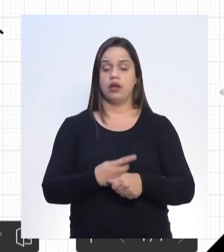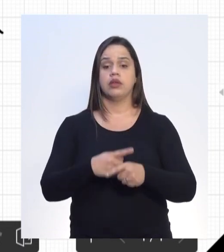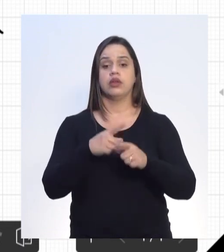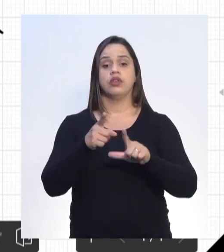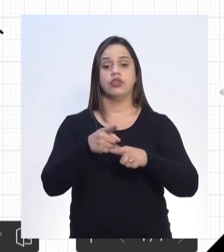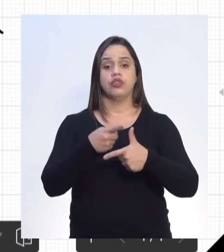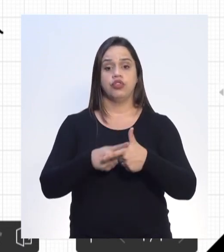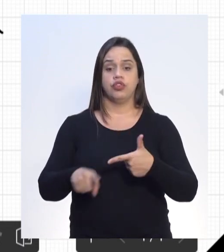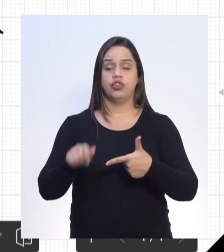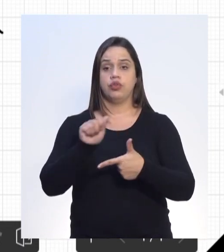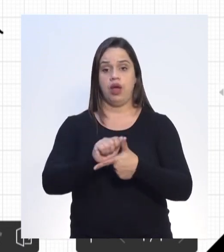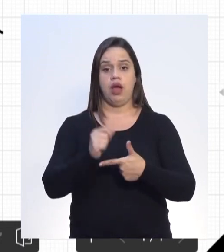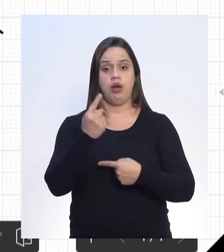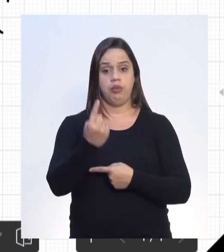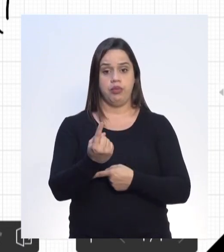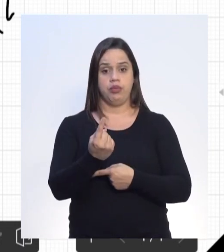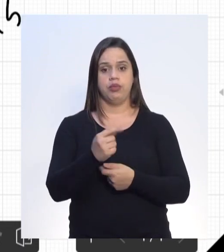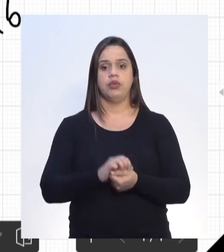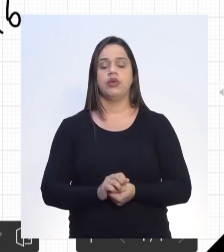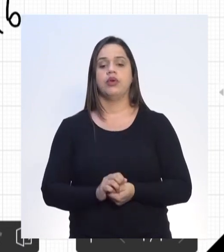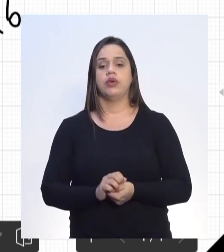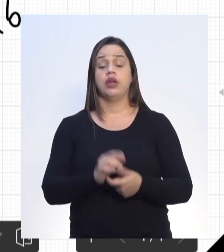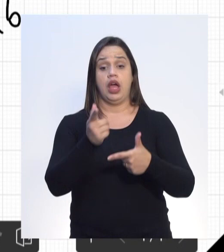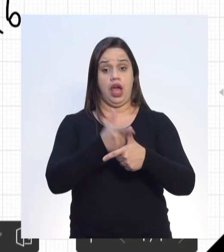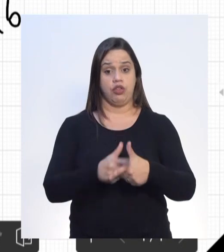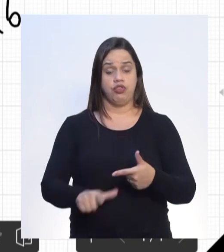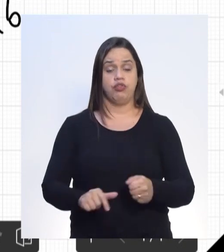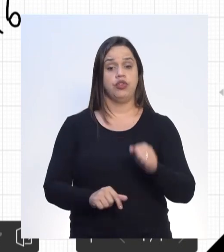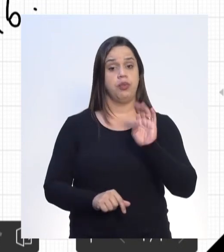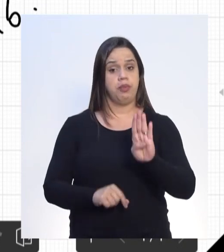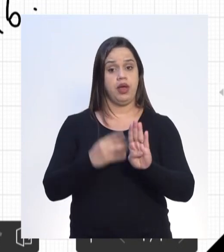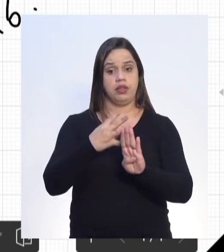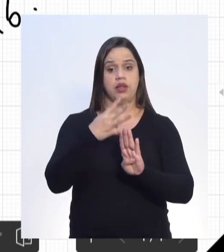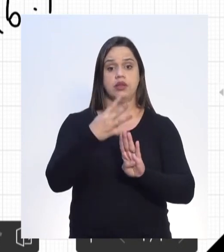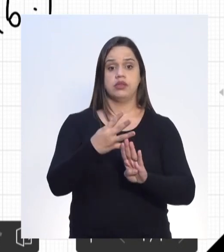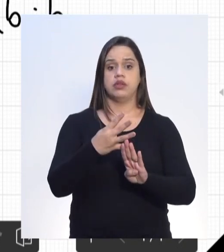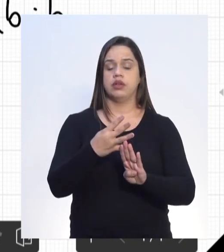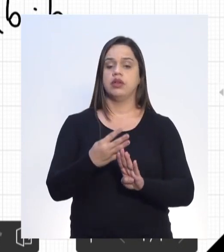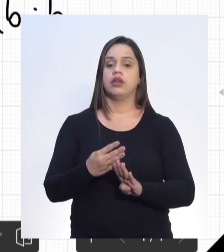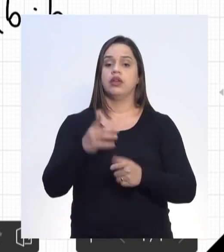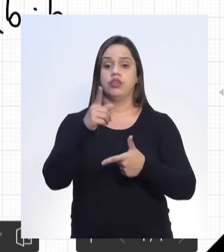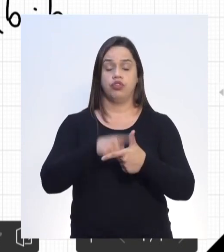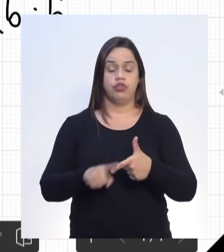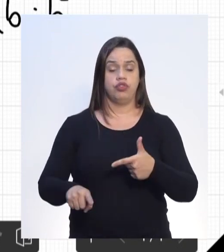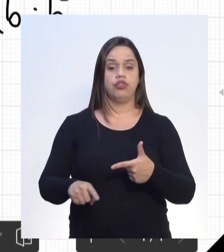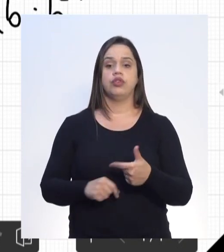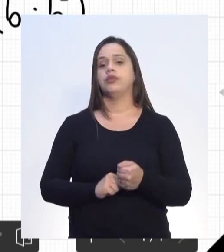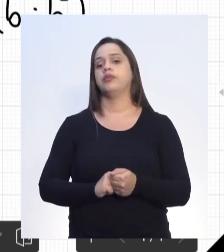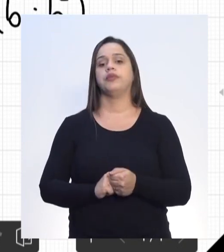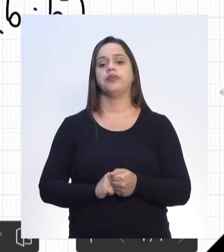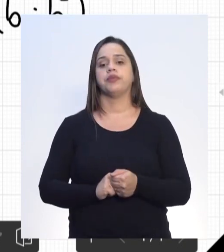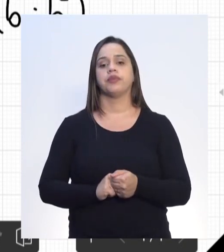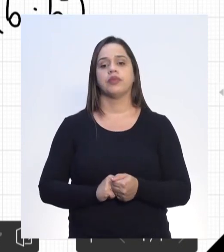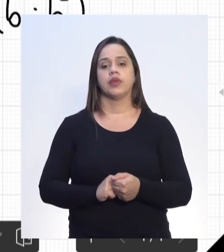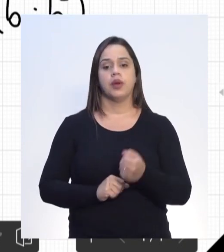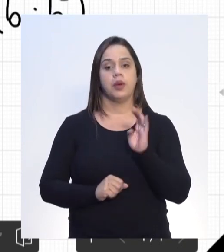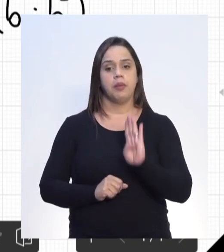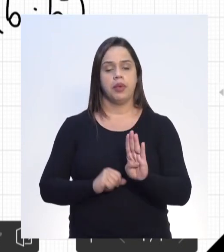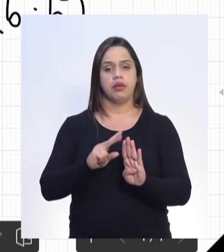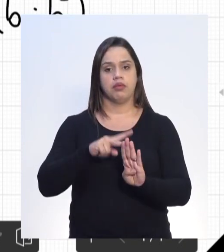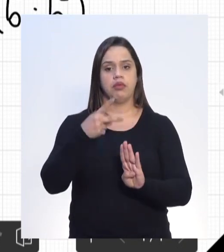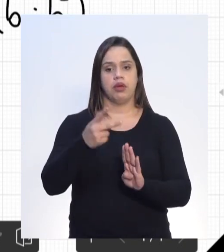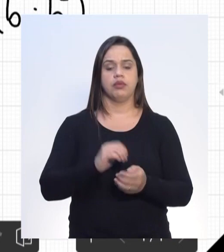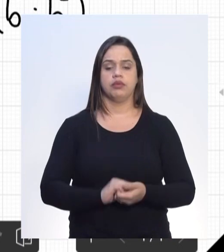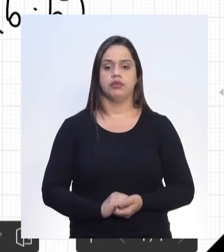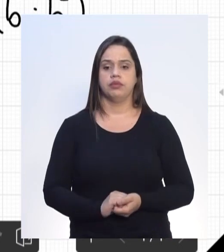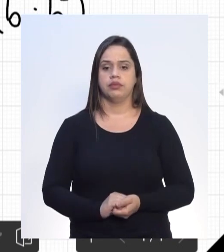né? Isso. B por a terceira. B a terceira, tá? Dividido por b elevado ao quadrado. Uma expressão